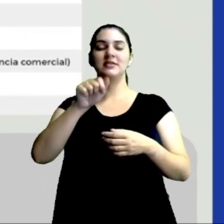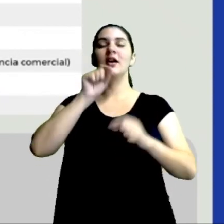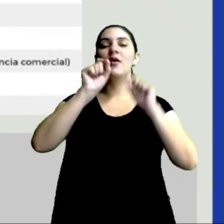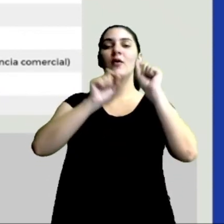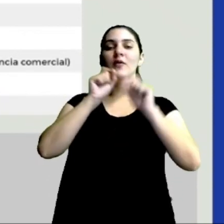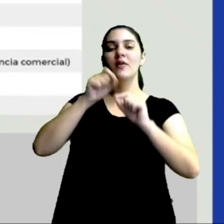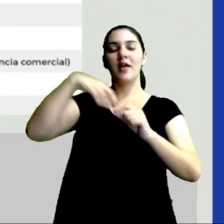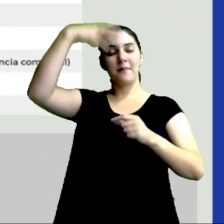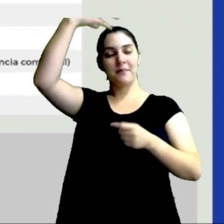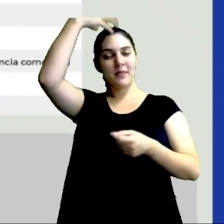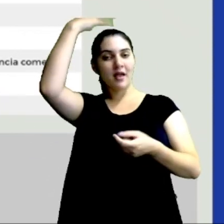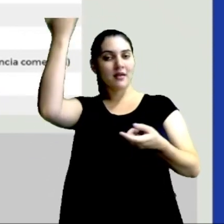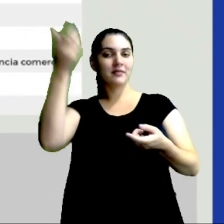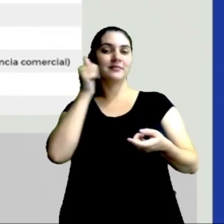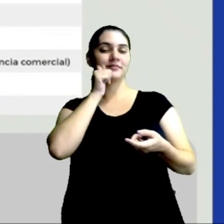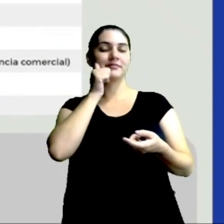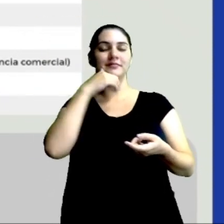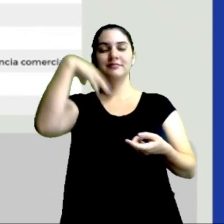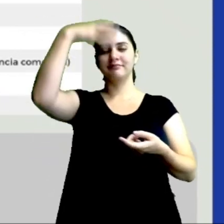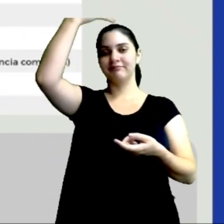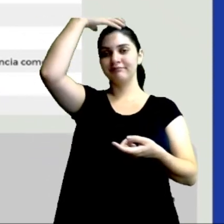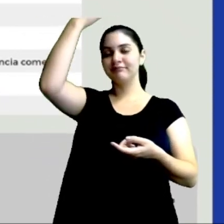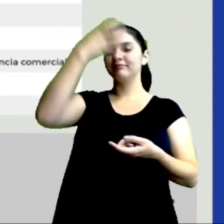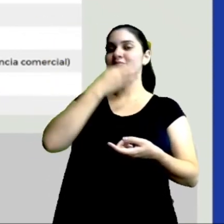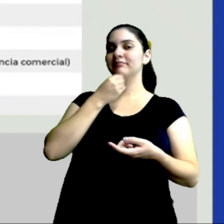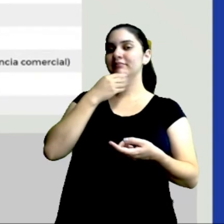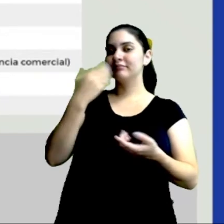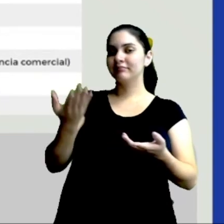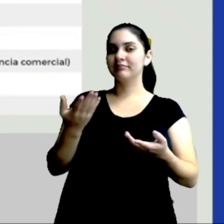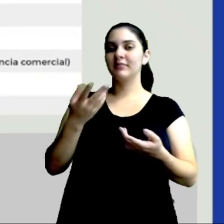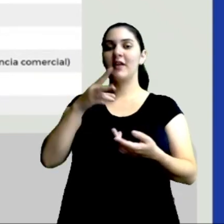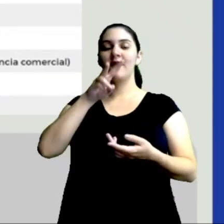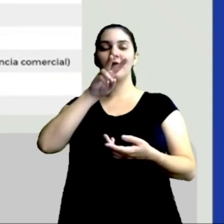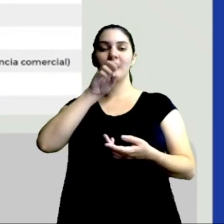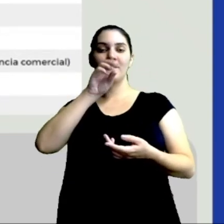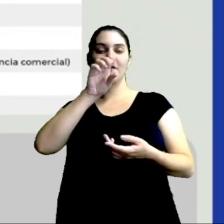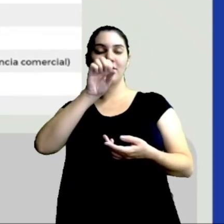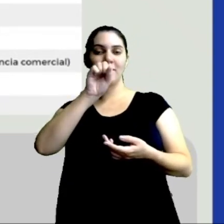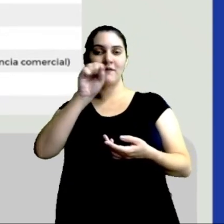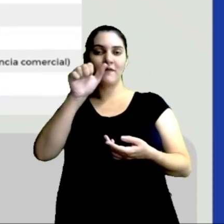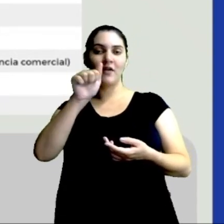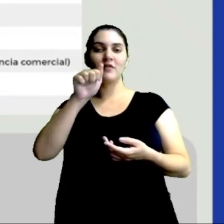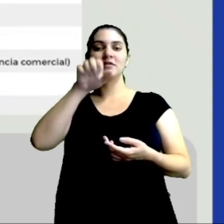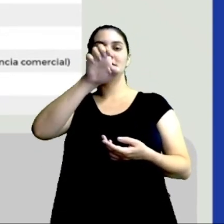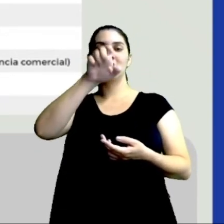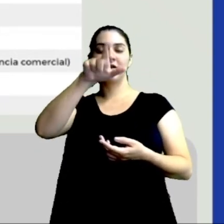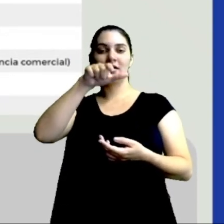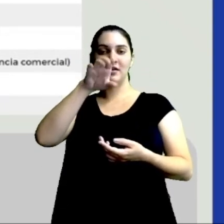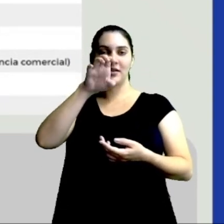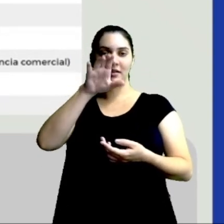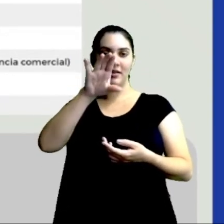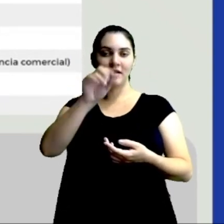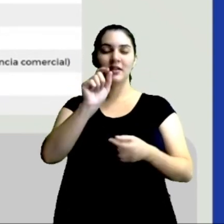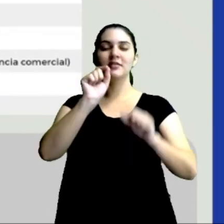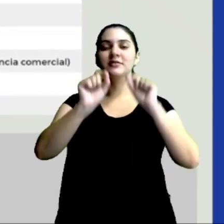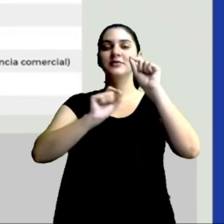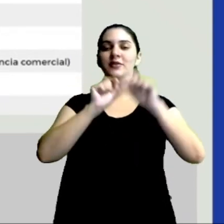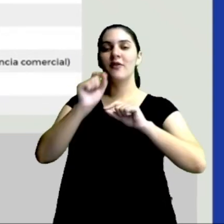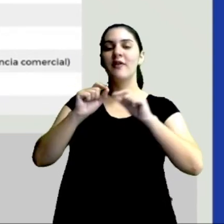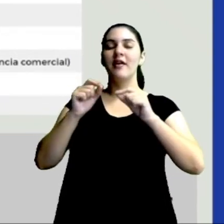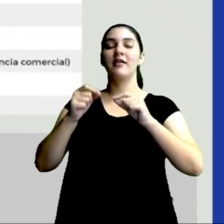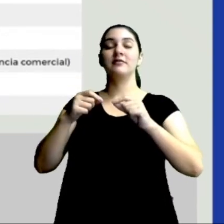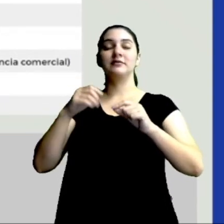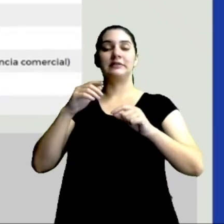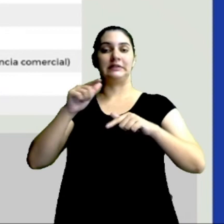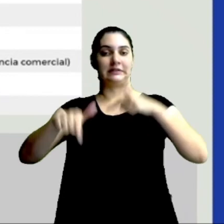duques. Vossa Eminência, para cardeais. Vossa Excelência, ó, altas autoridades do